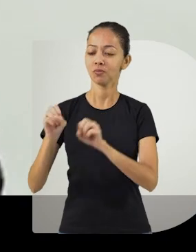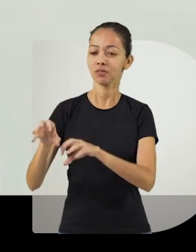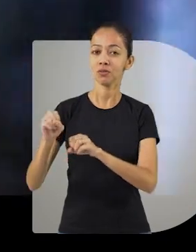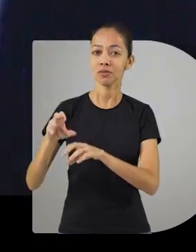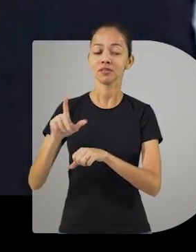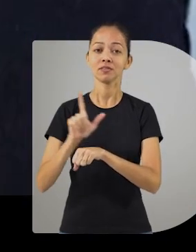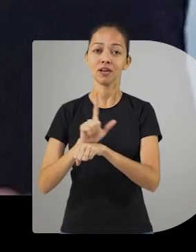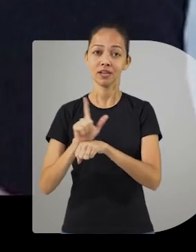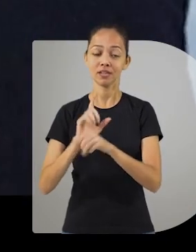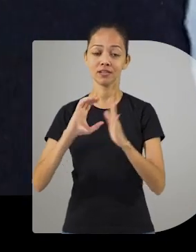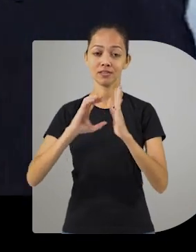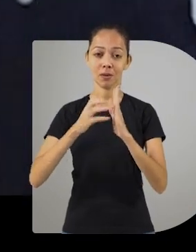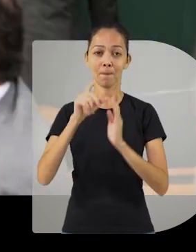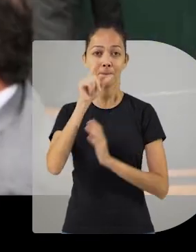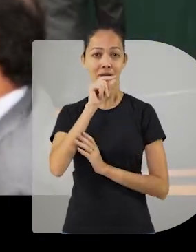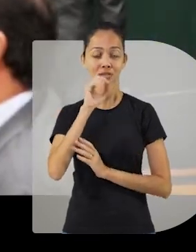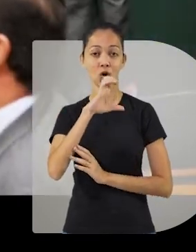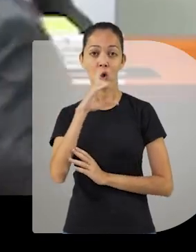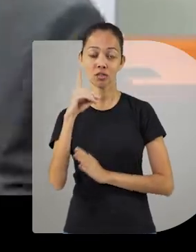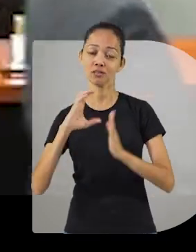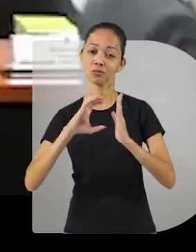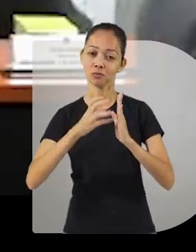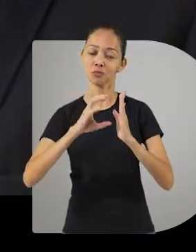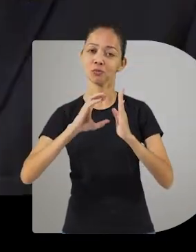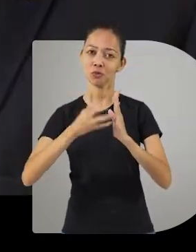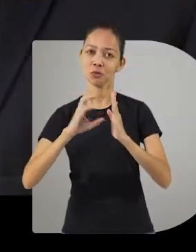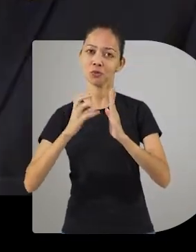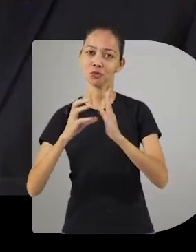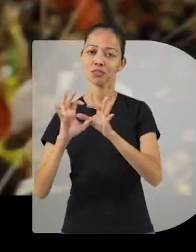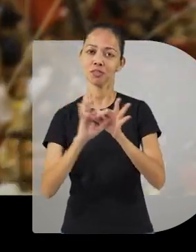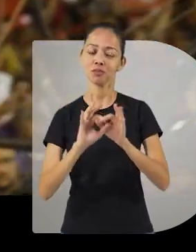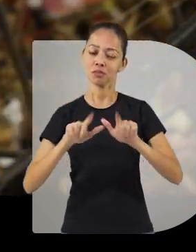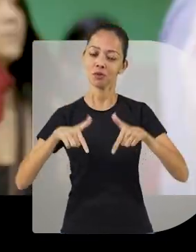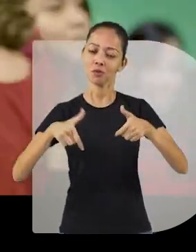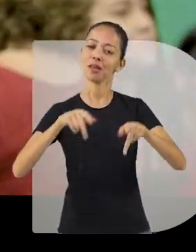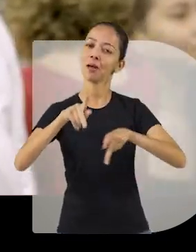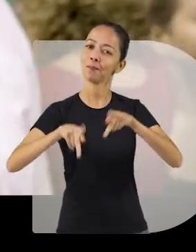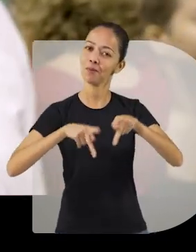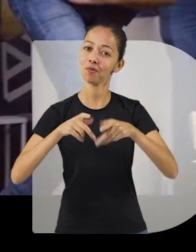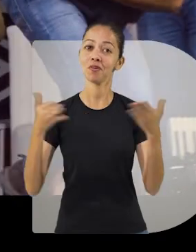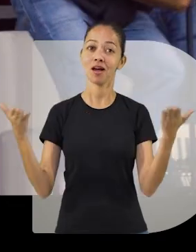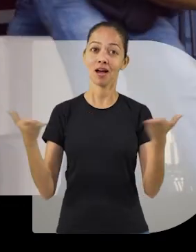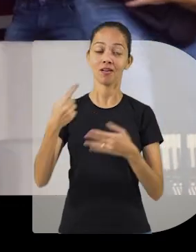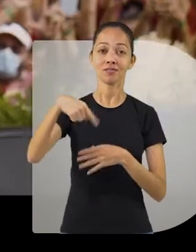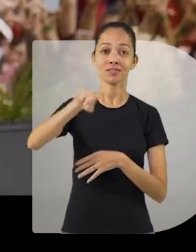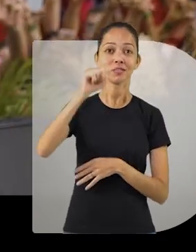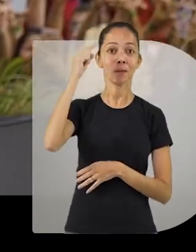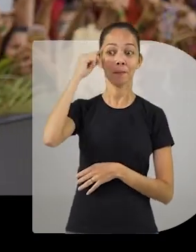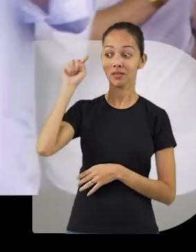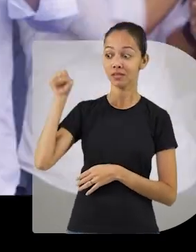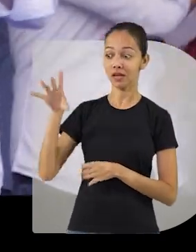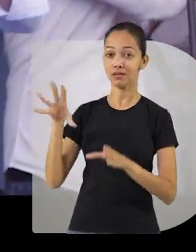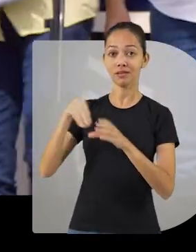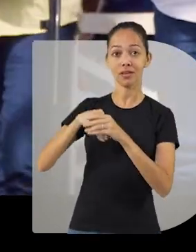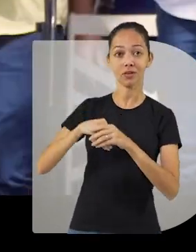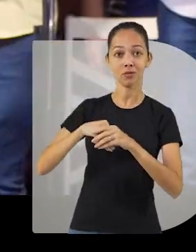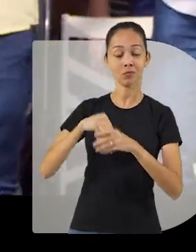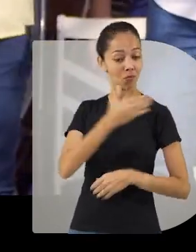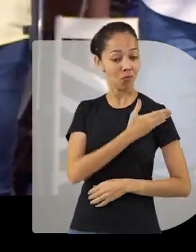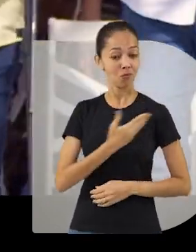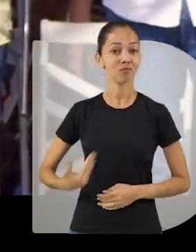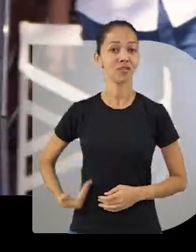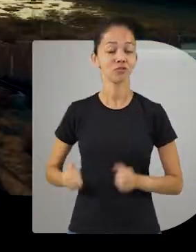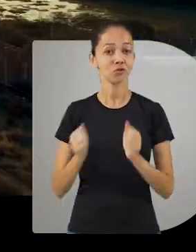Educação, liderança do PSB, coordenador de frente parlamentar. Agora, imagina um cara assim no governo, com Lula